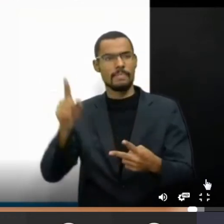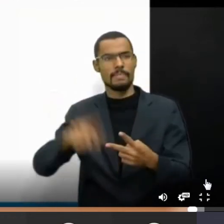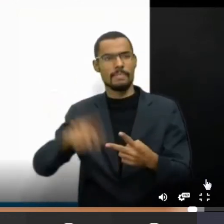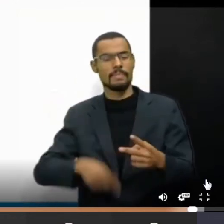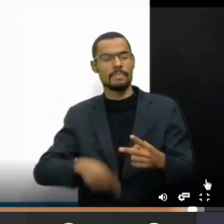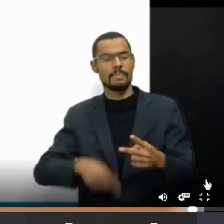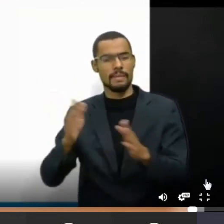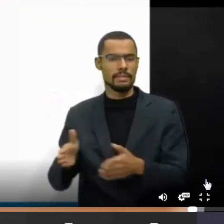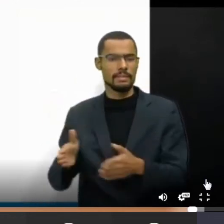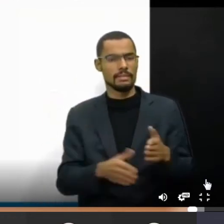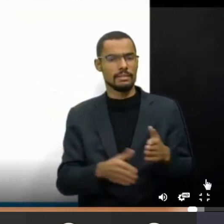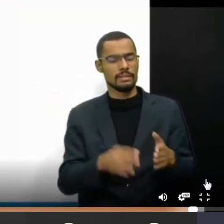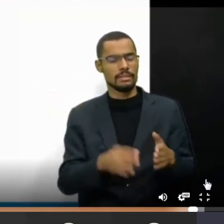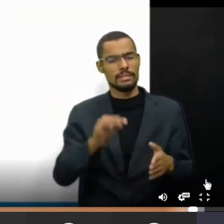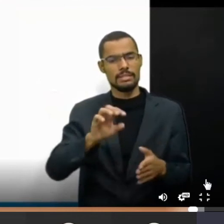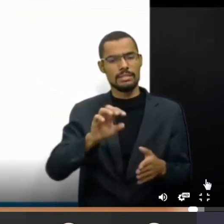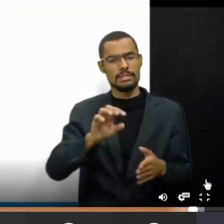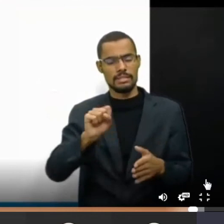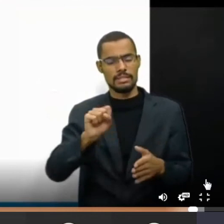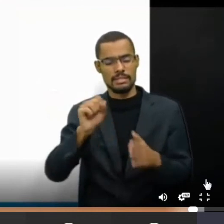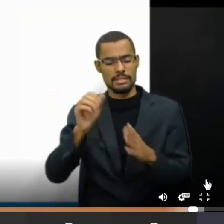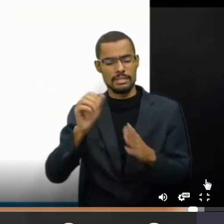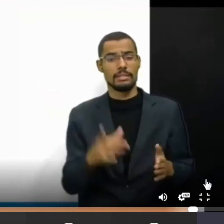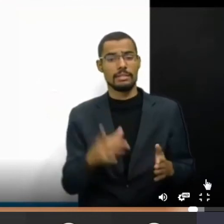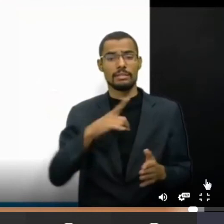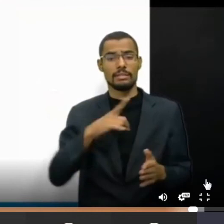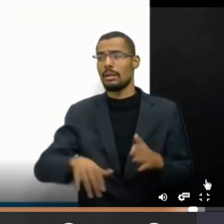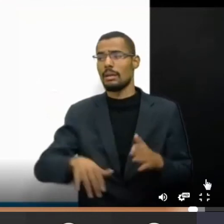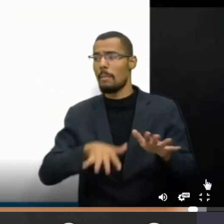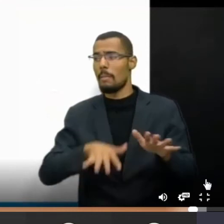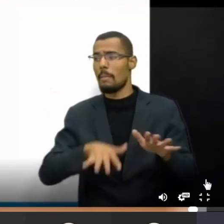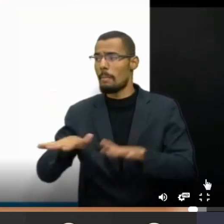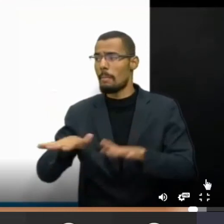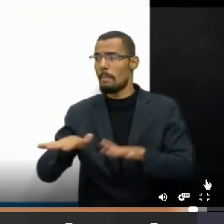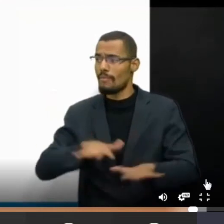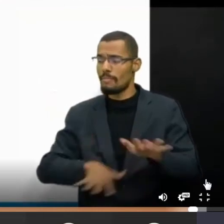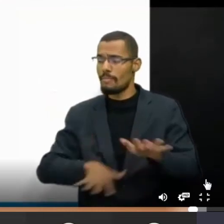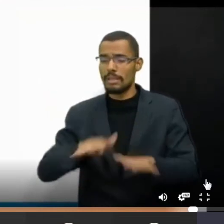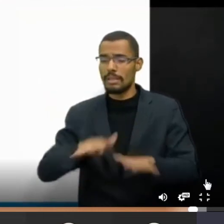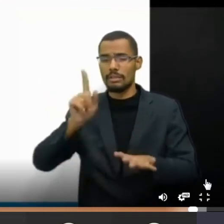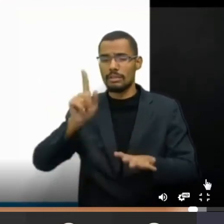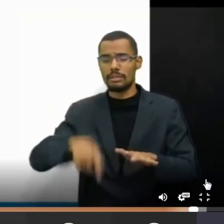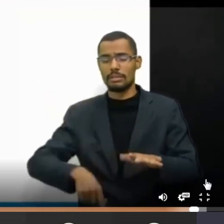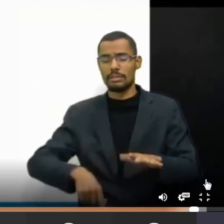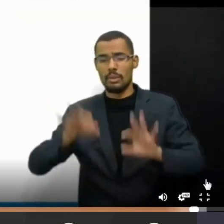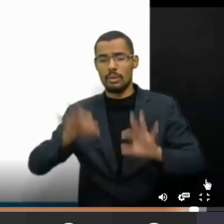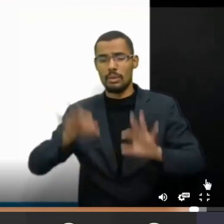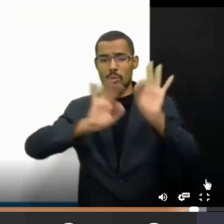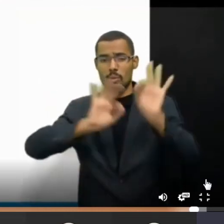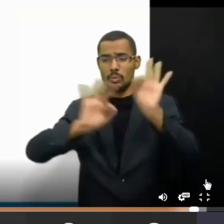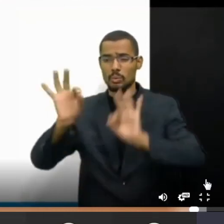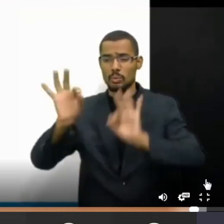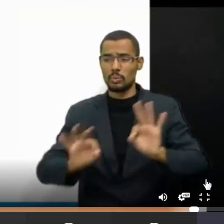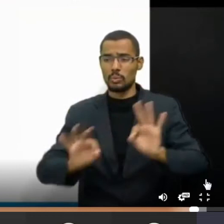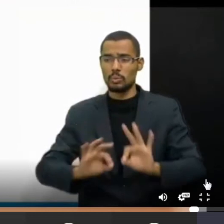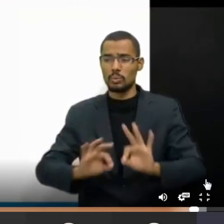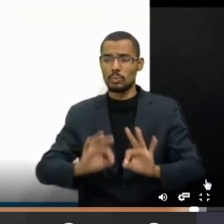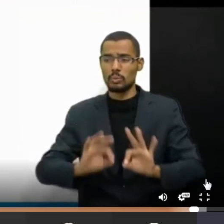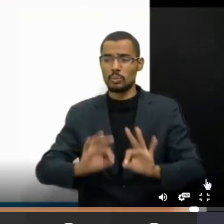região de segmentação das tênias, através dos movimentos dessas estruturas, o